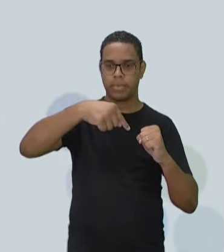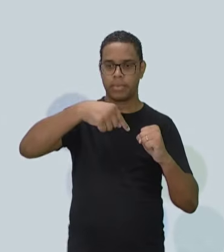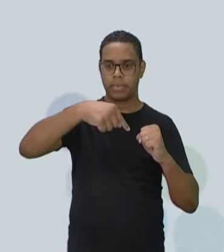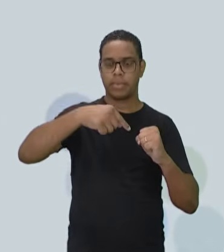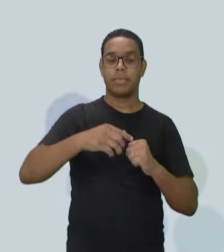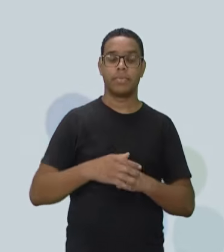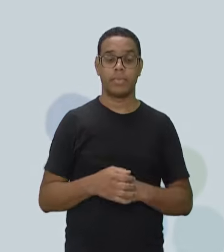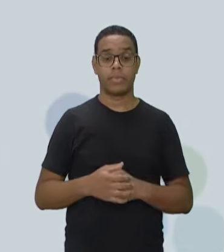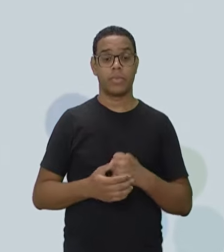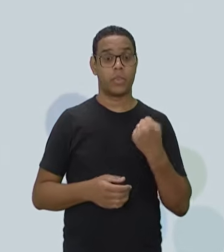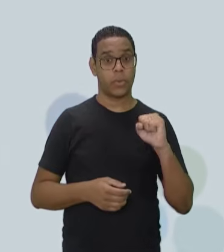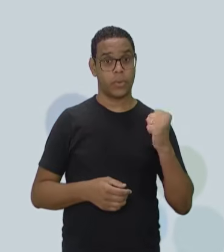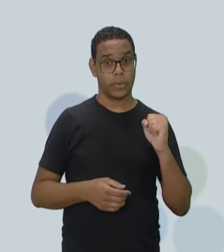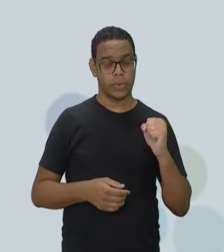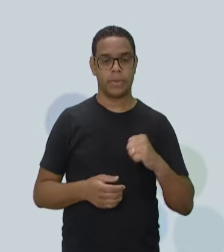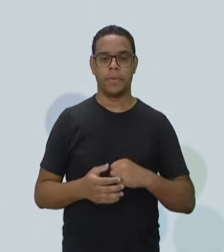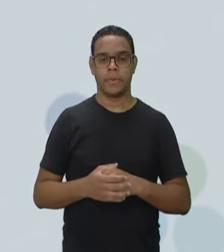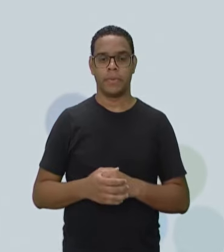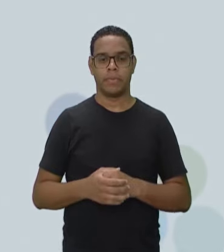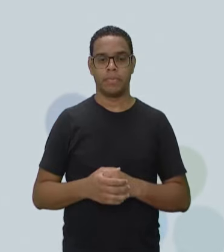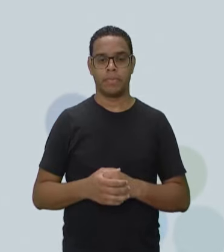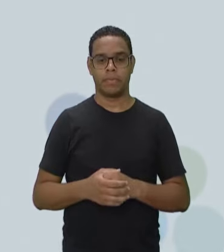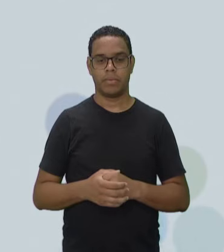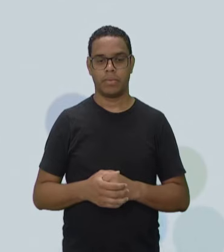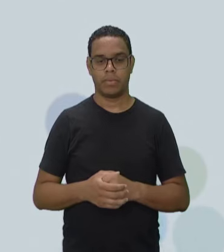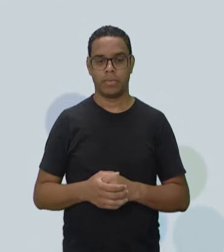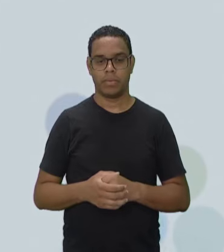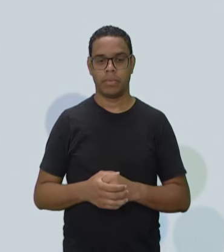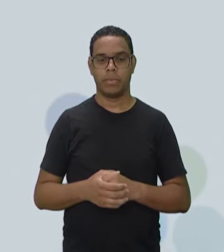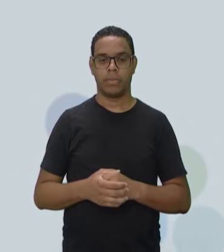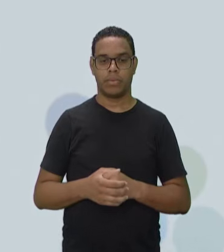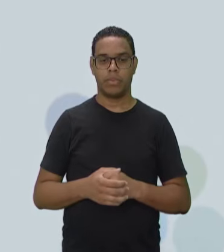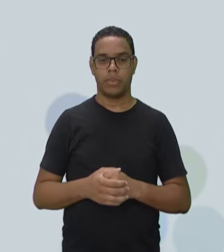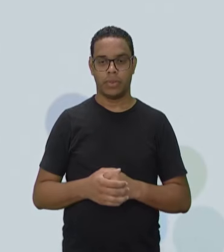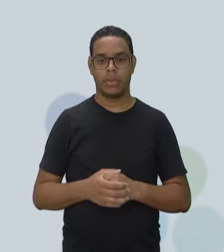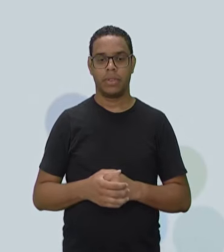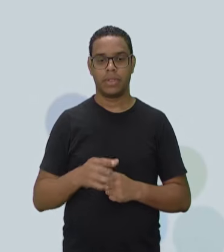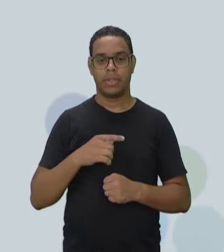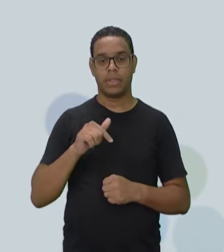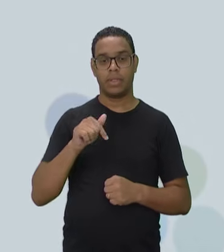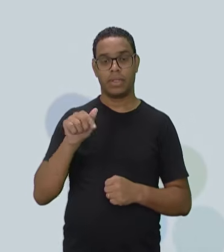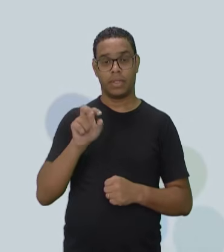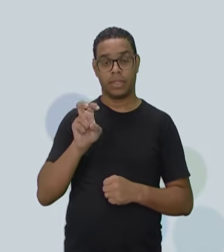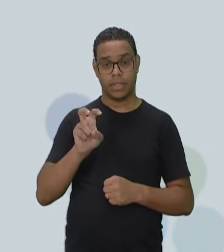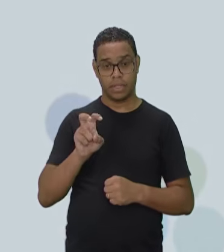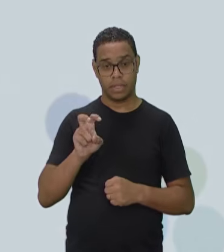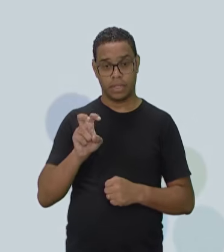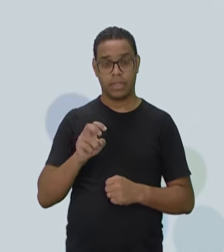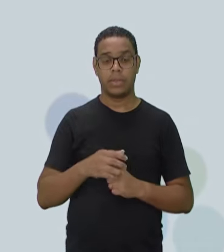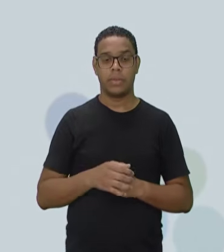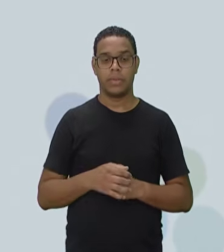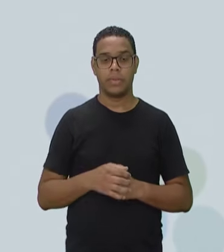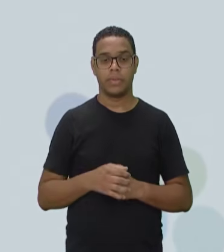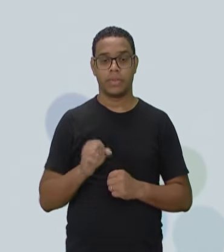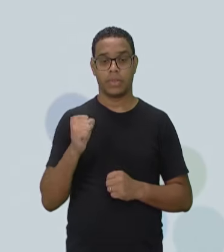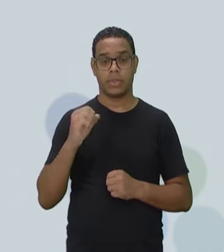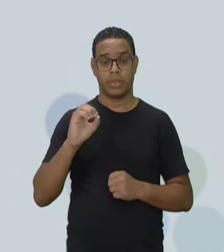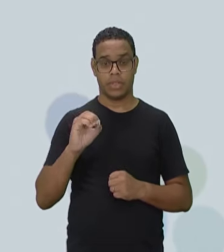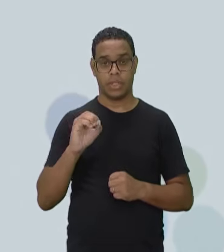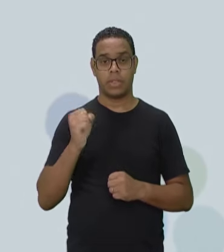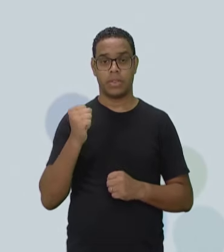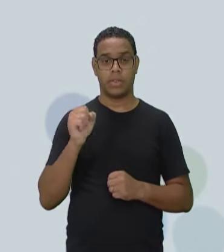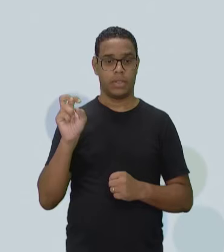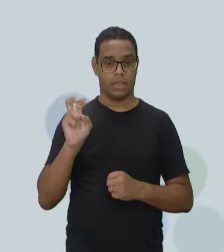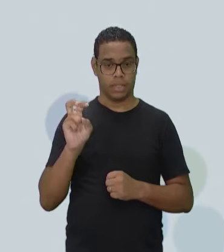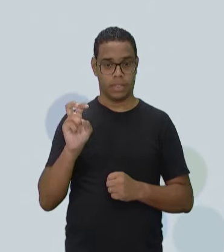ponteiro pequeno foi para o 8. Então, eu cheguei aqui 70, 75,